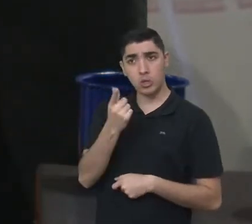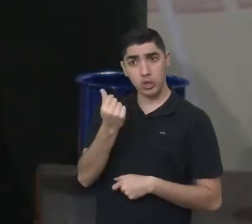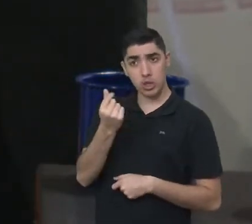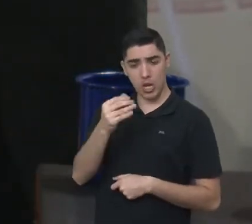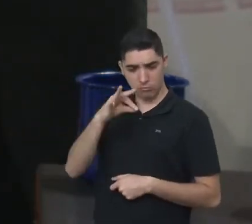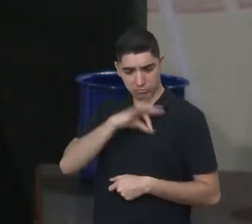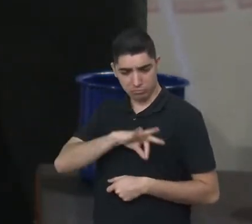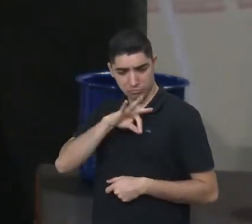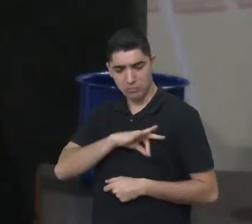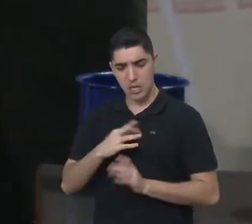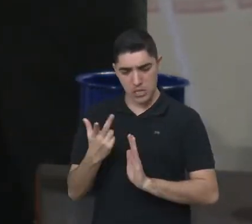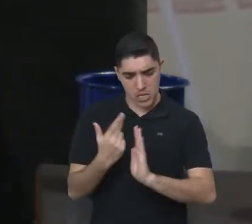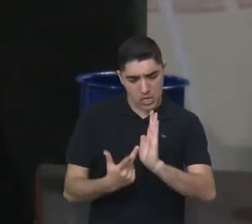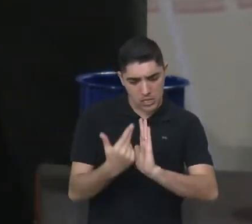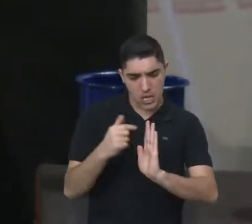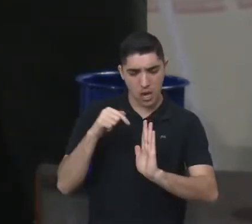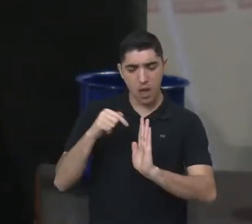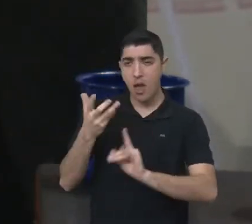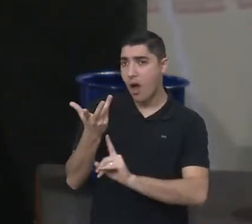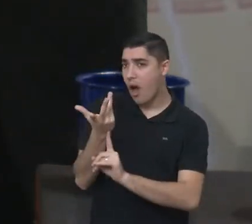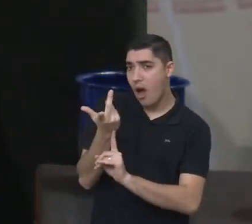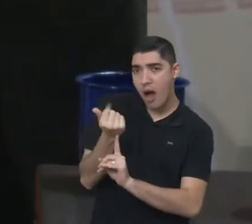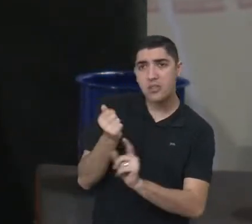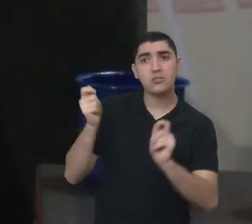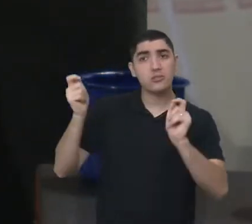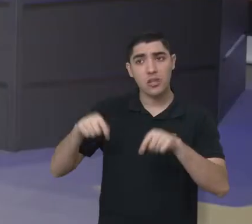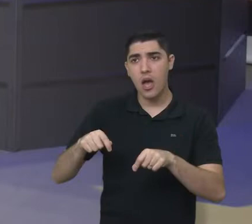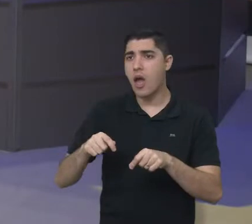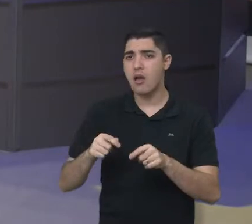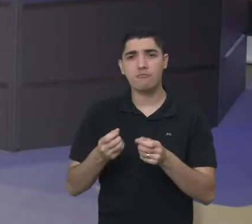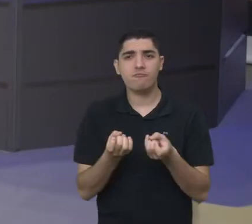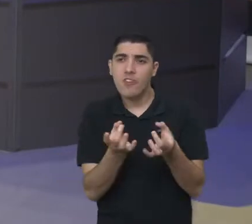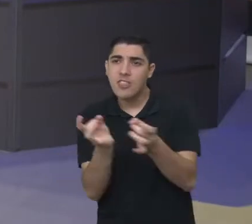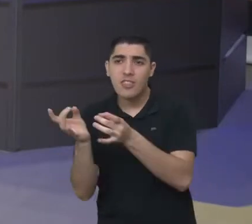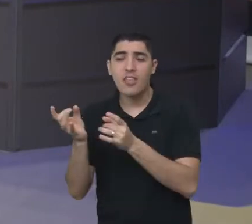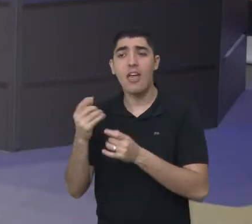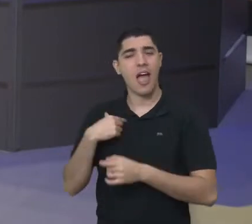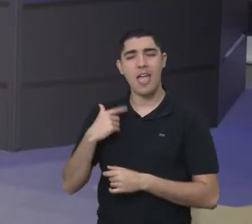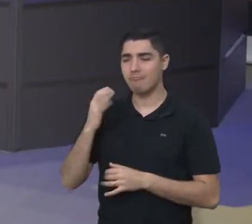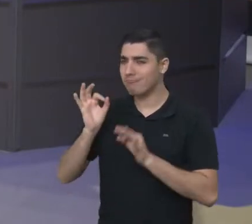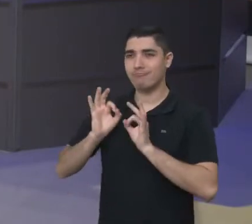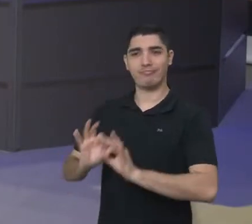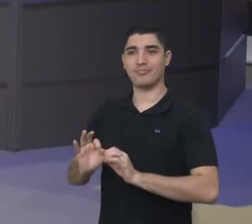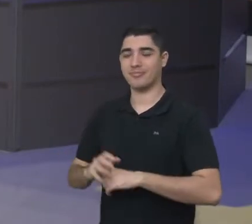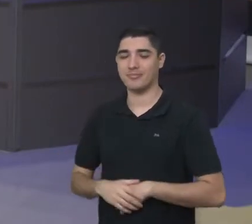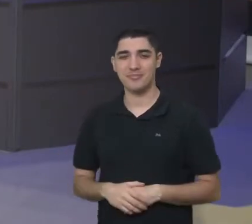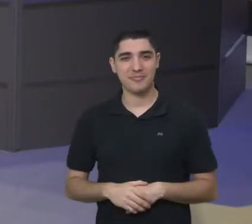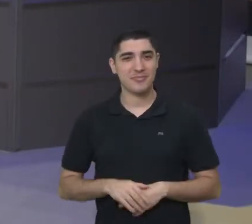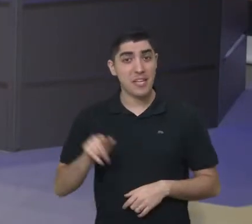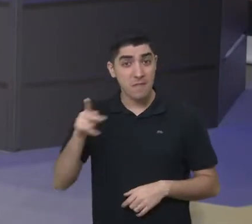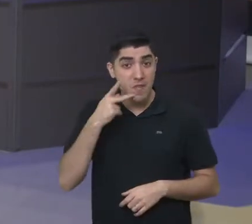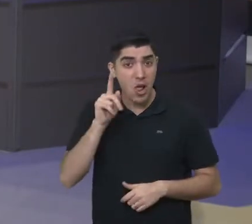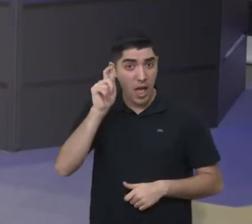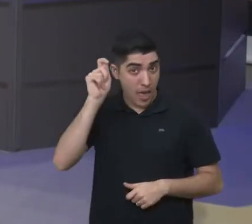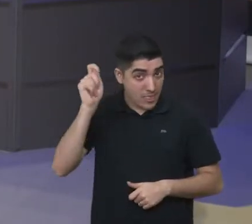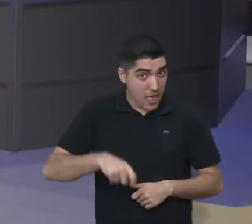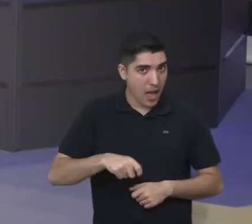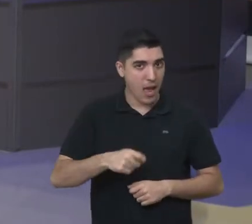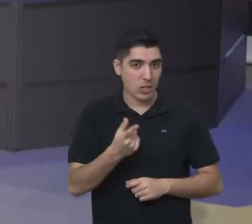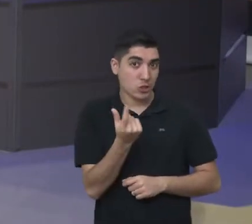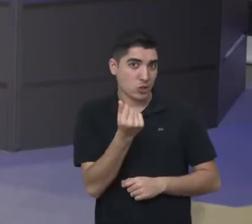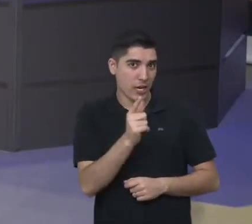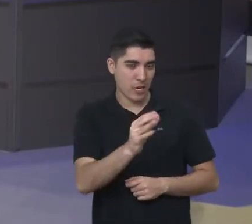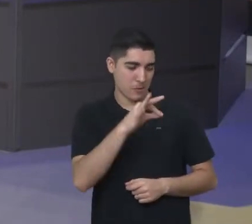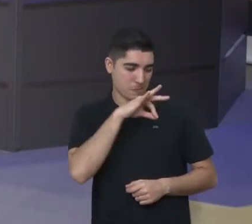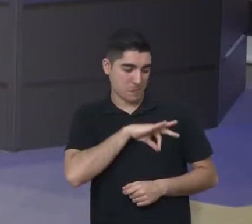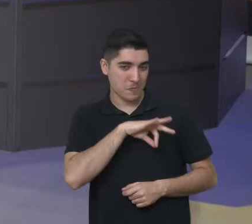dinheiro desenhando ou fazendo arte. Então, não tive dúvidas, assim. Cara, você fez um comentário, é possível ganhar dinheiro, mas antes da gente